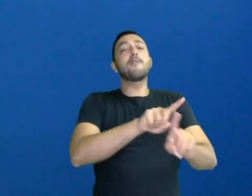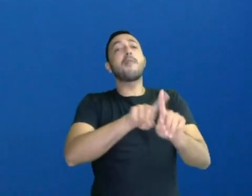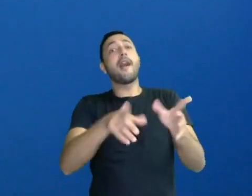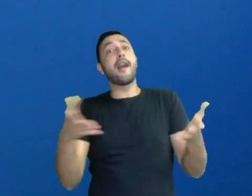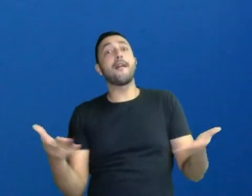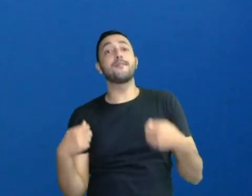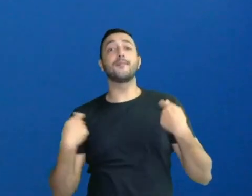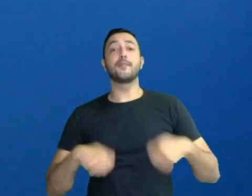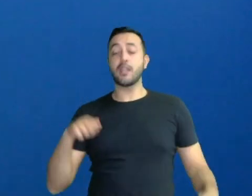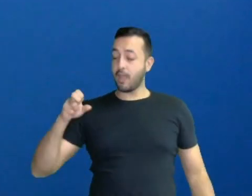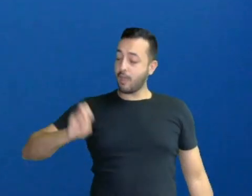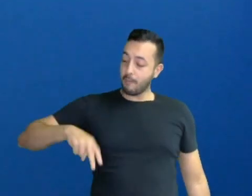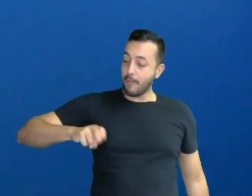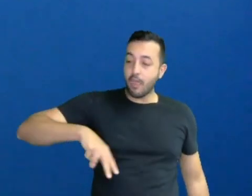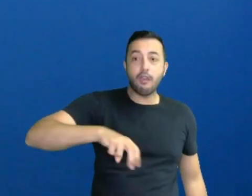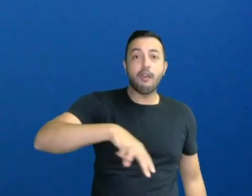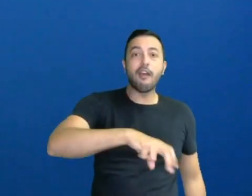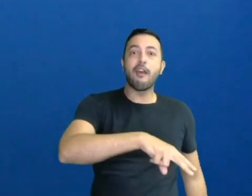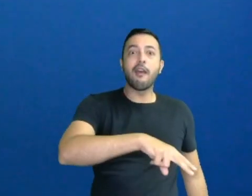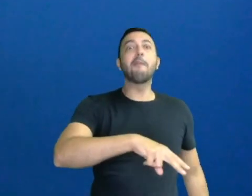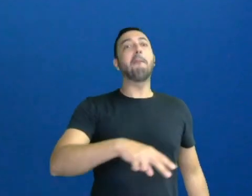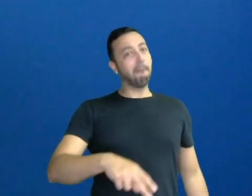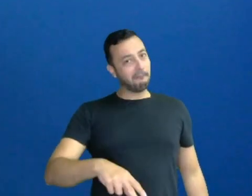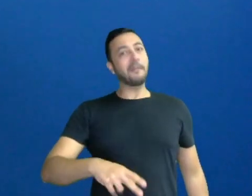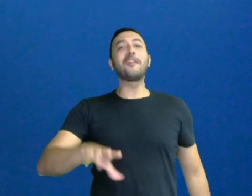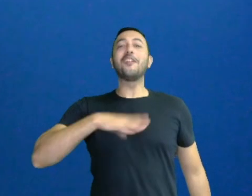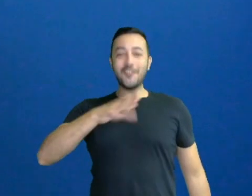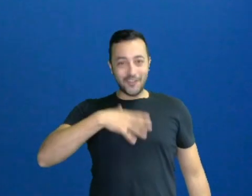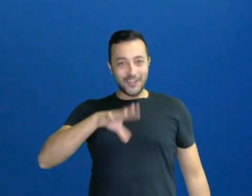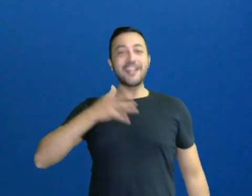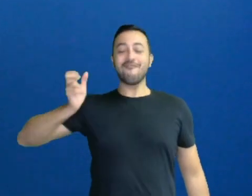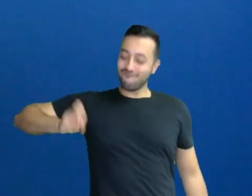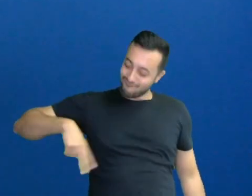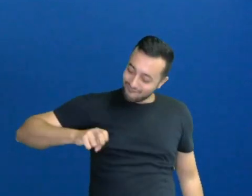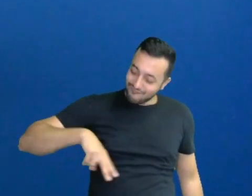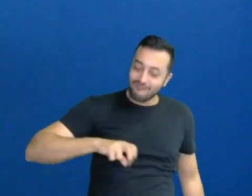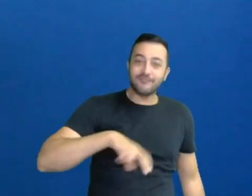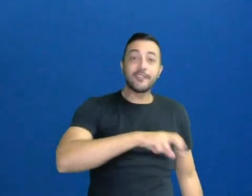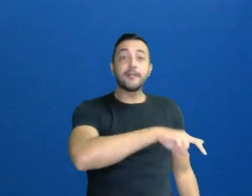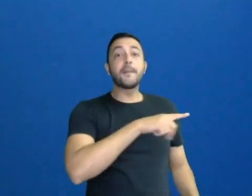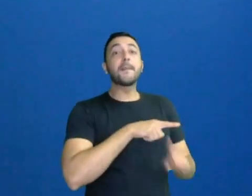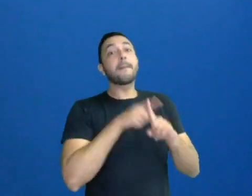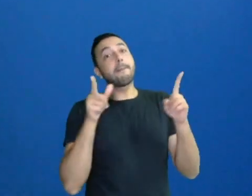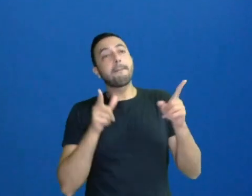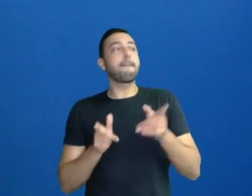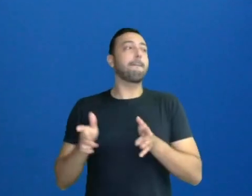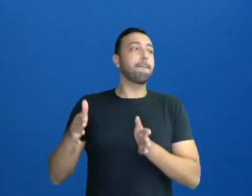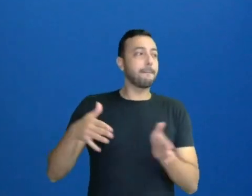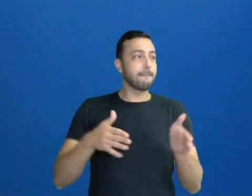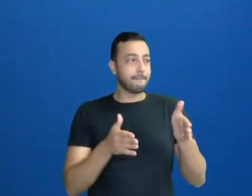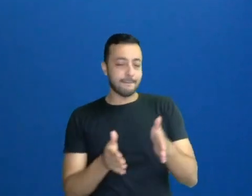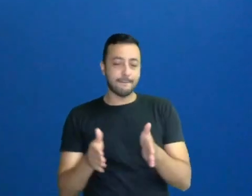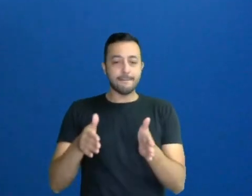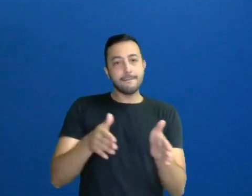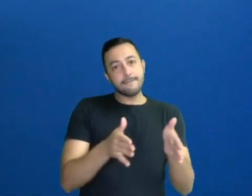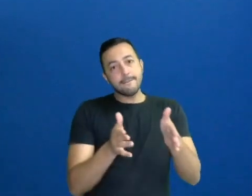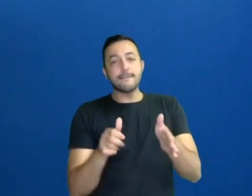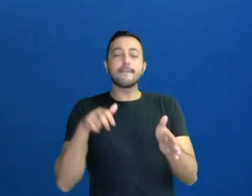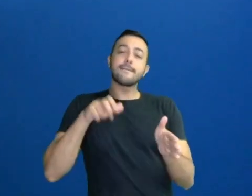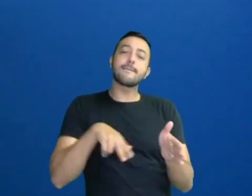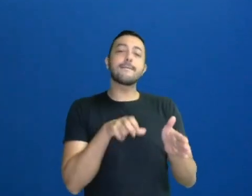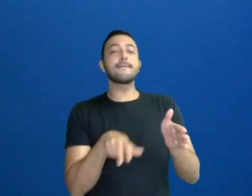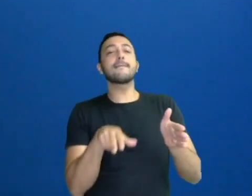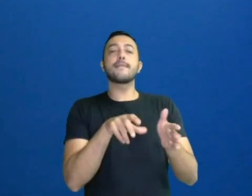ele ia ter que ir a pé mas ele foi tomou coragem e foi né então no meio do caminho ele foi